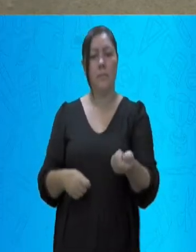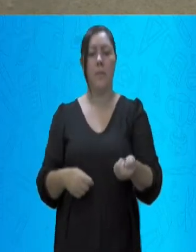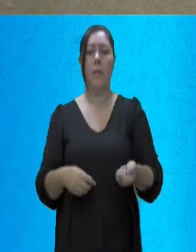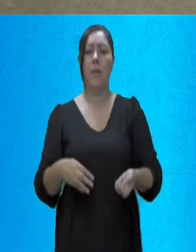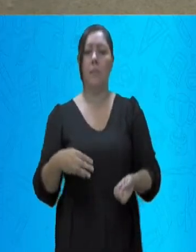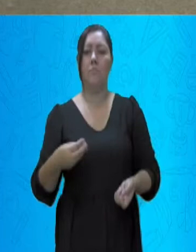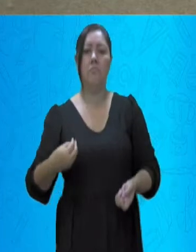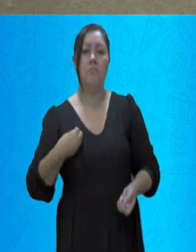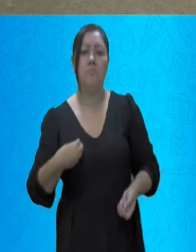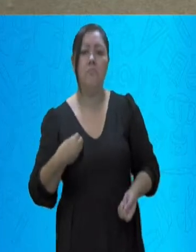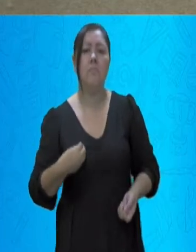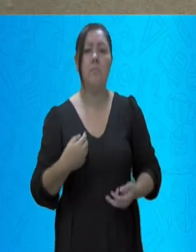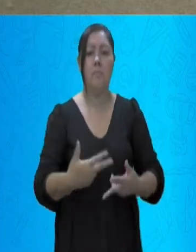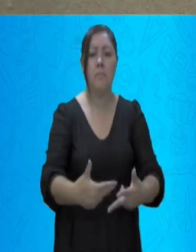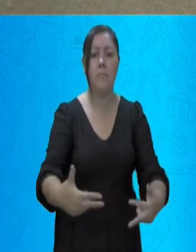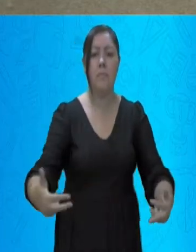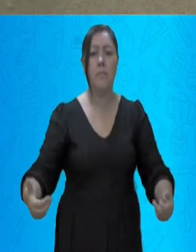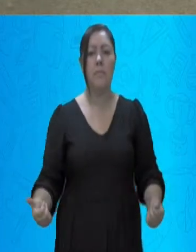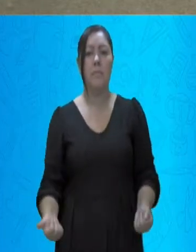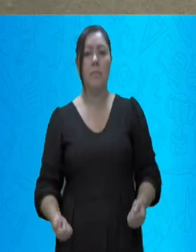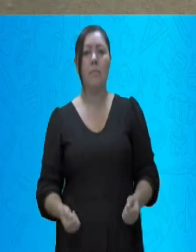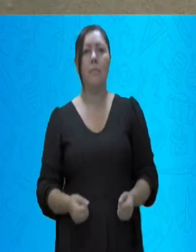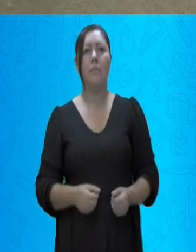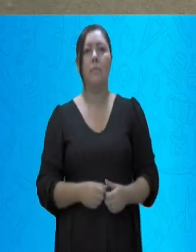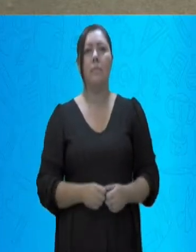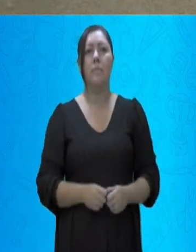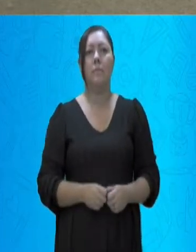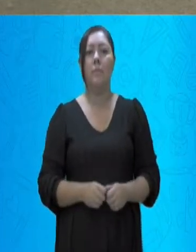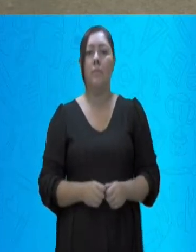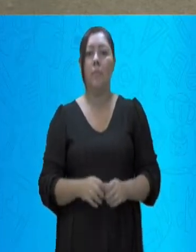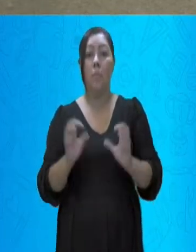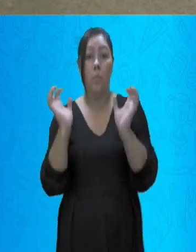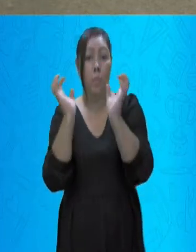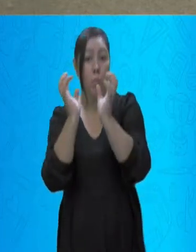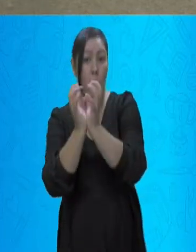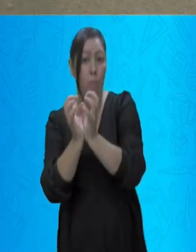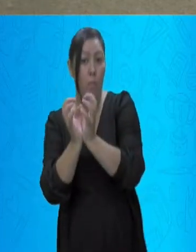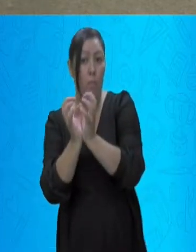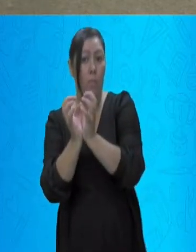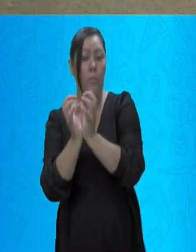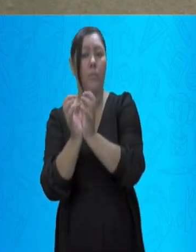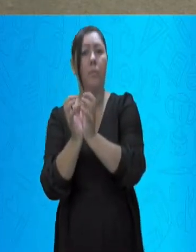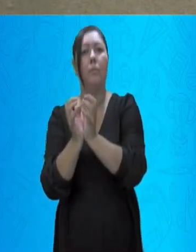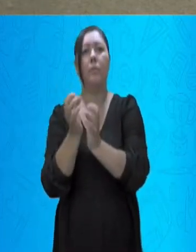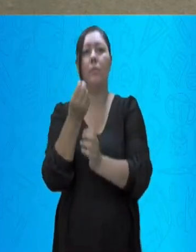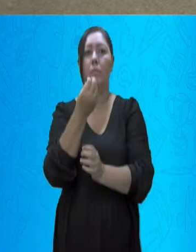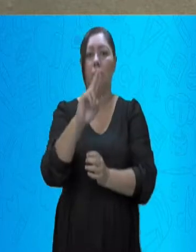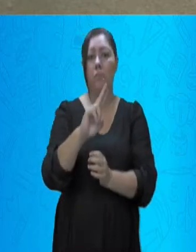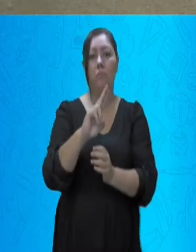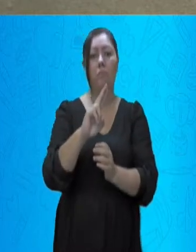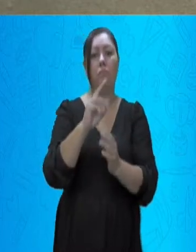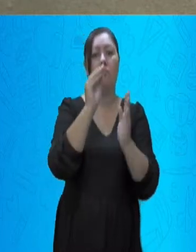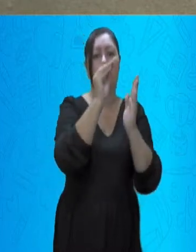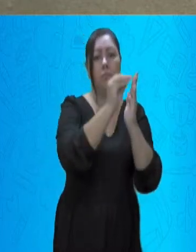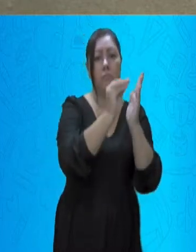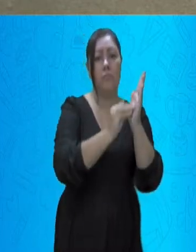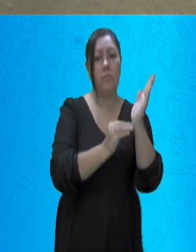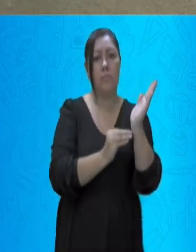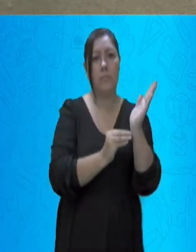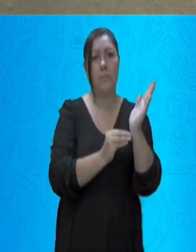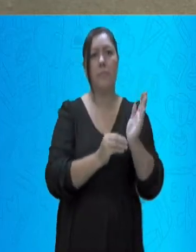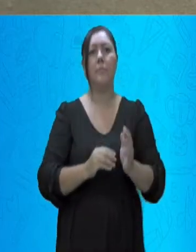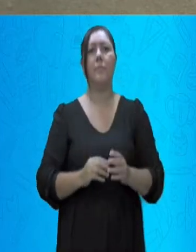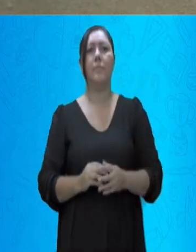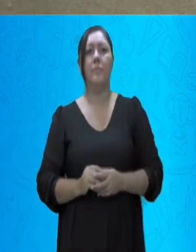ou coisas, podendo ser aplicado a grupos inteiros da mesma espécie ou categoria.